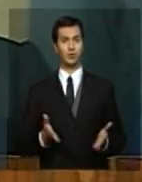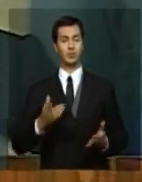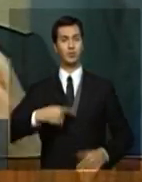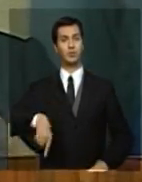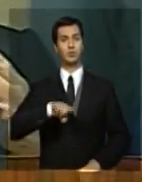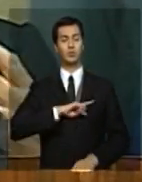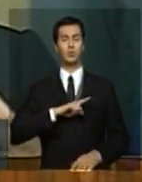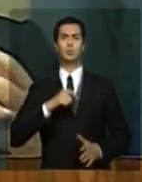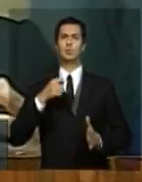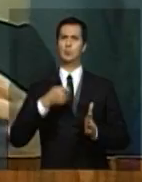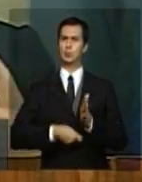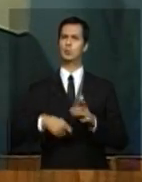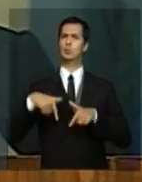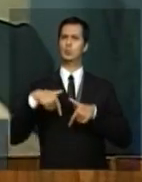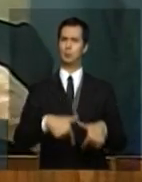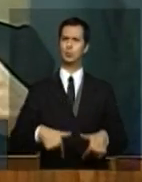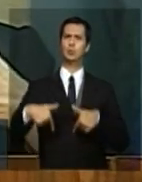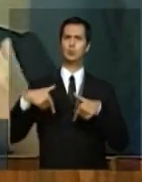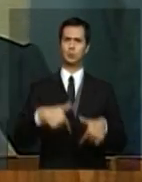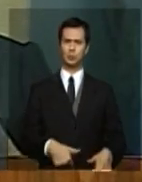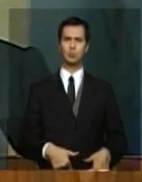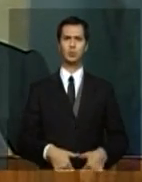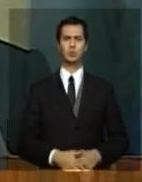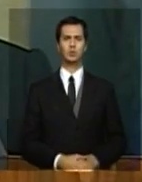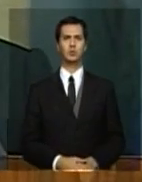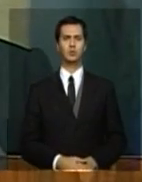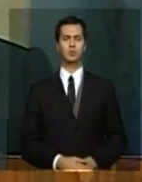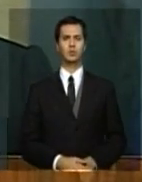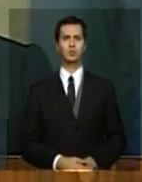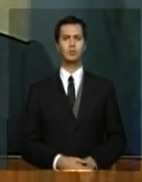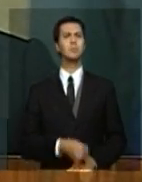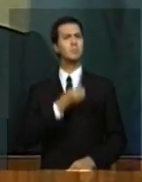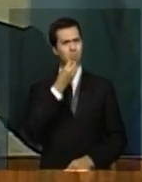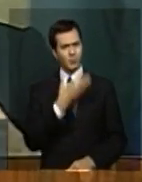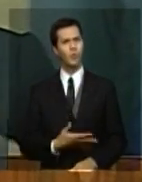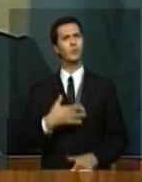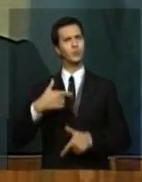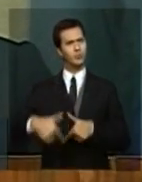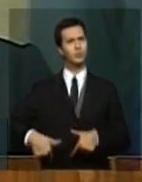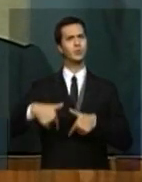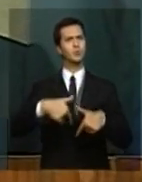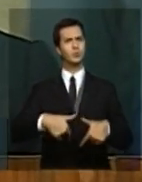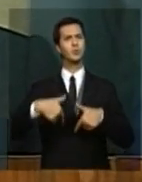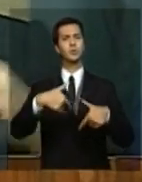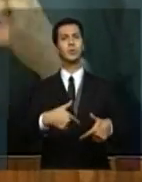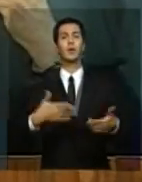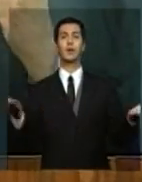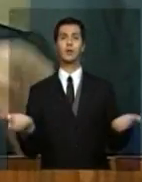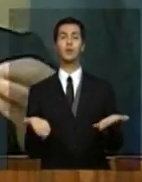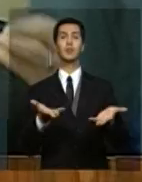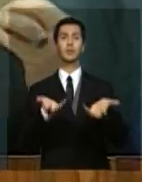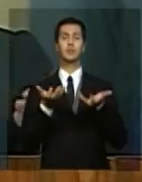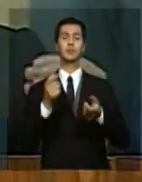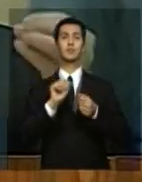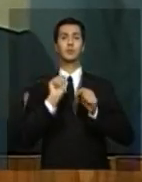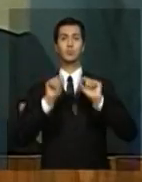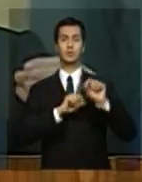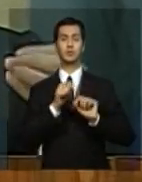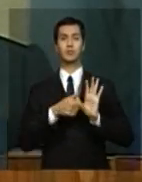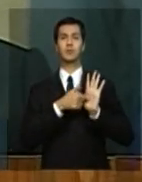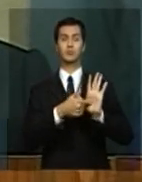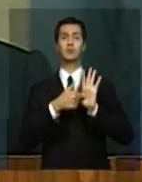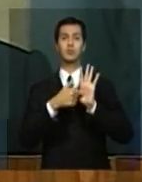a boa luta boa Bom Combate é mostrar que não se faz Ciência